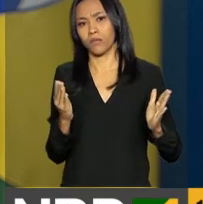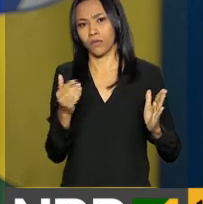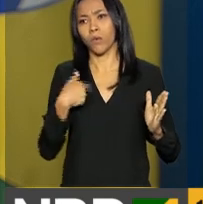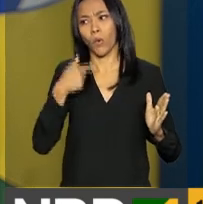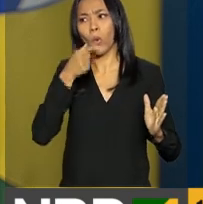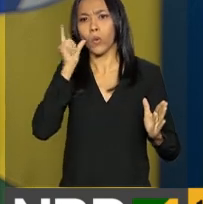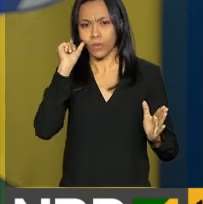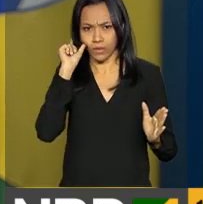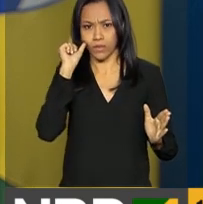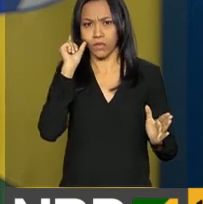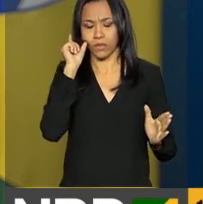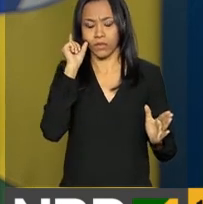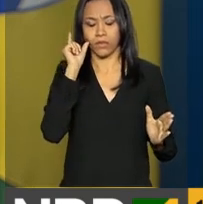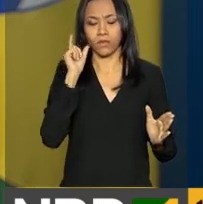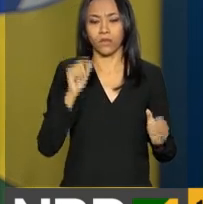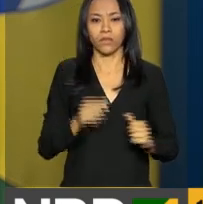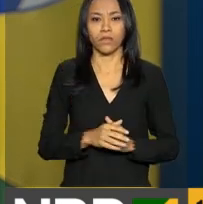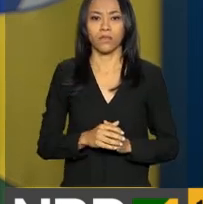o Robson,